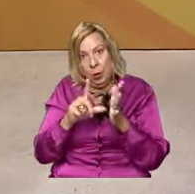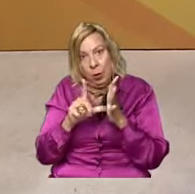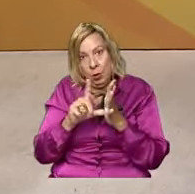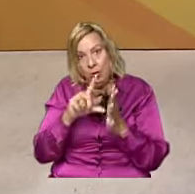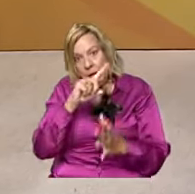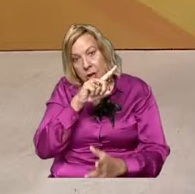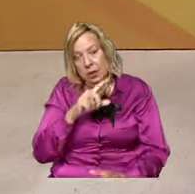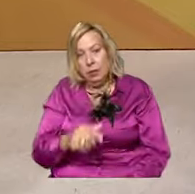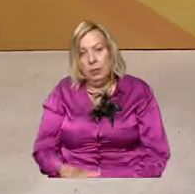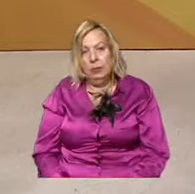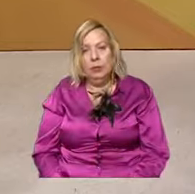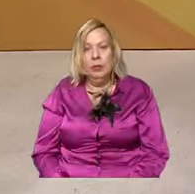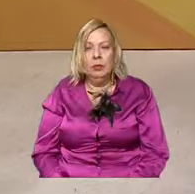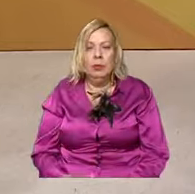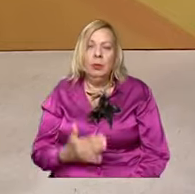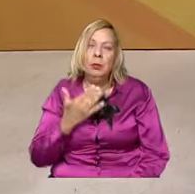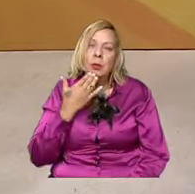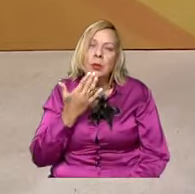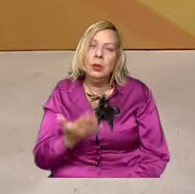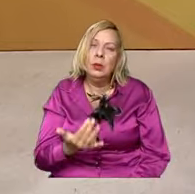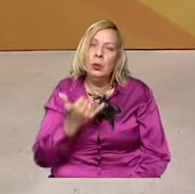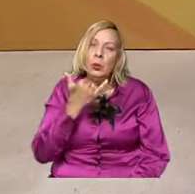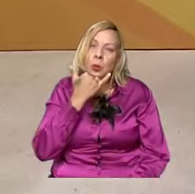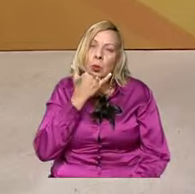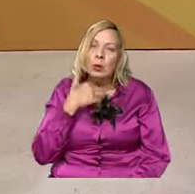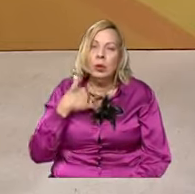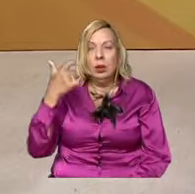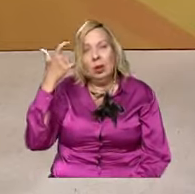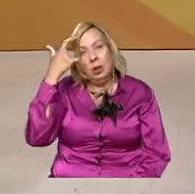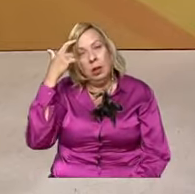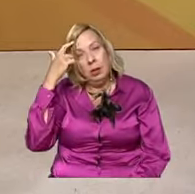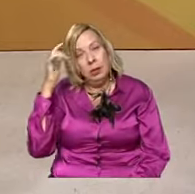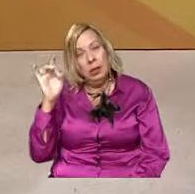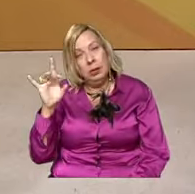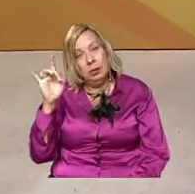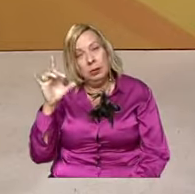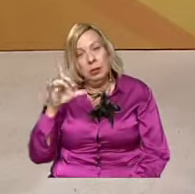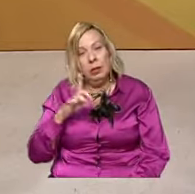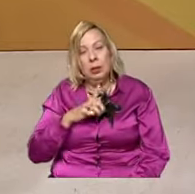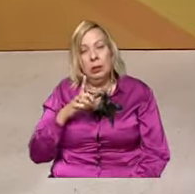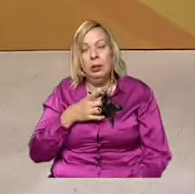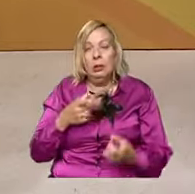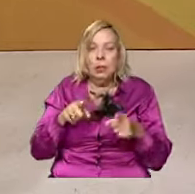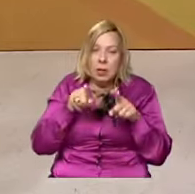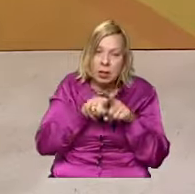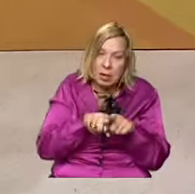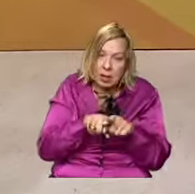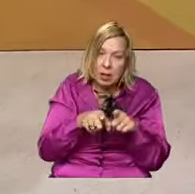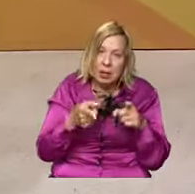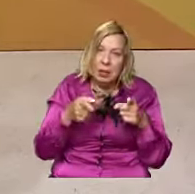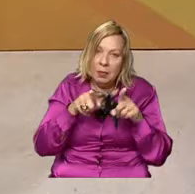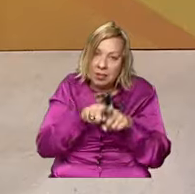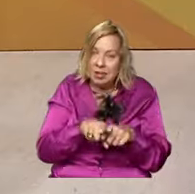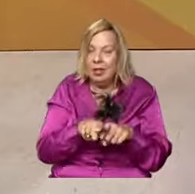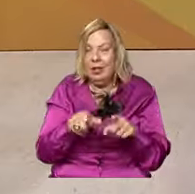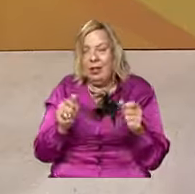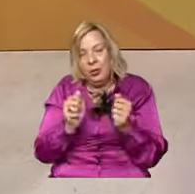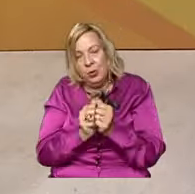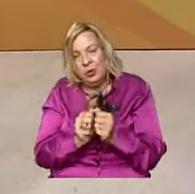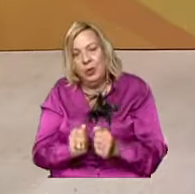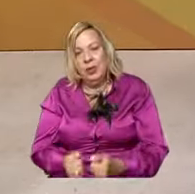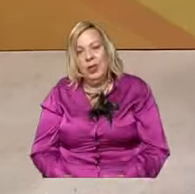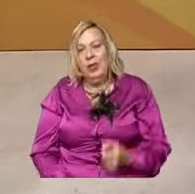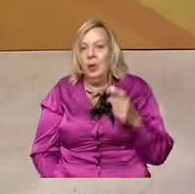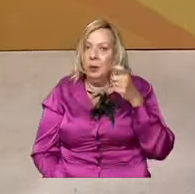Pedir desculpas, né? Realmente estou aqui com um pouquinho de dor de cabeça. O Júnior tá me dando a força, porque parceria é isso, né, meu amigo? Com certeza, nem se